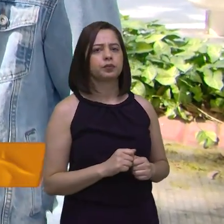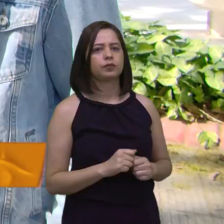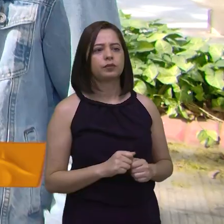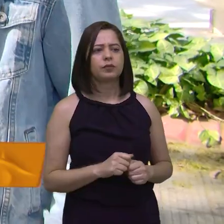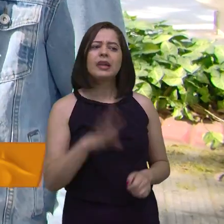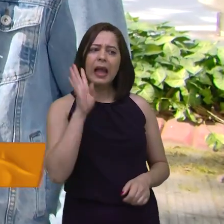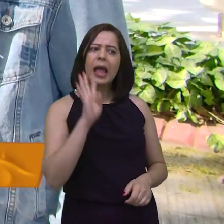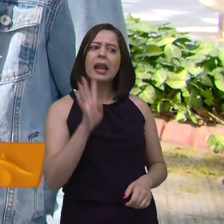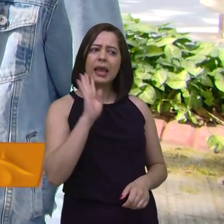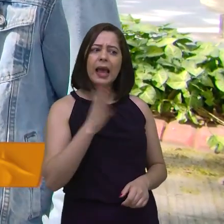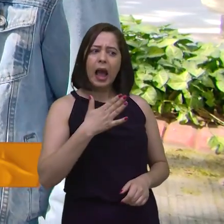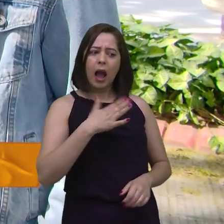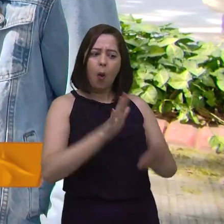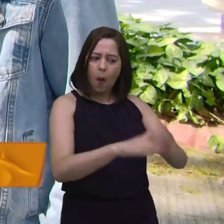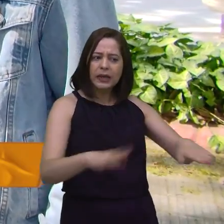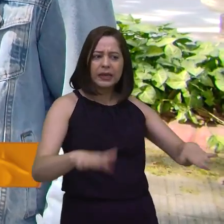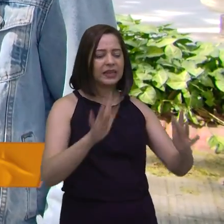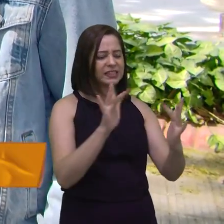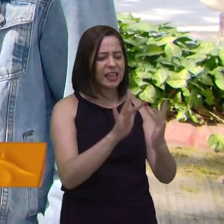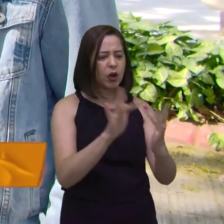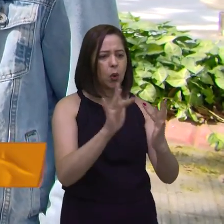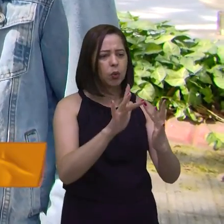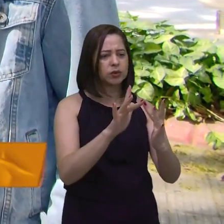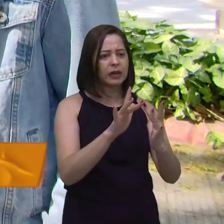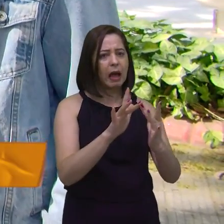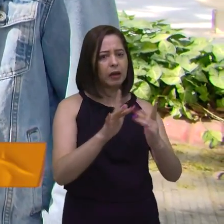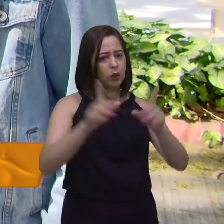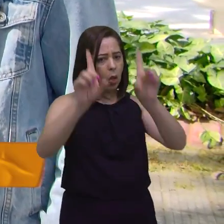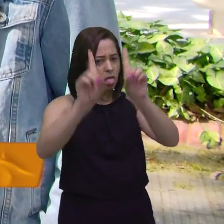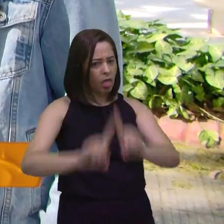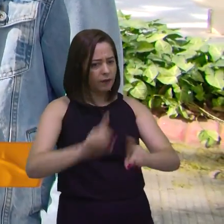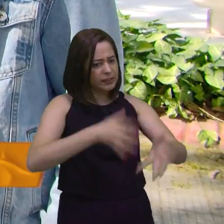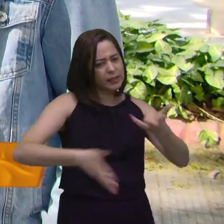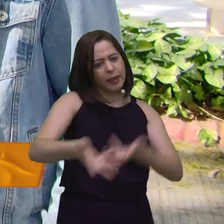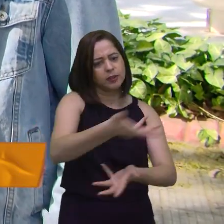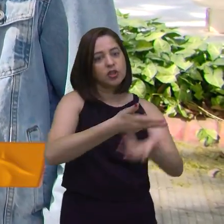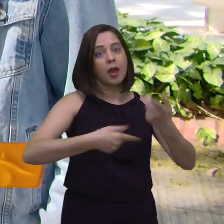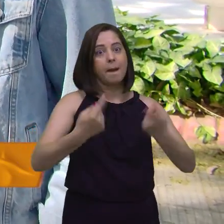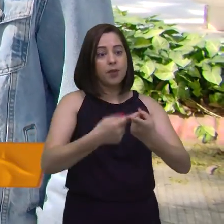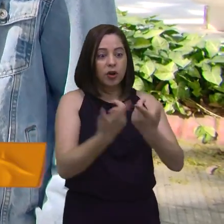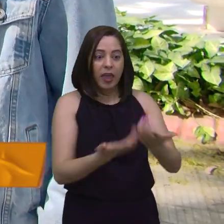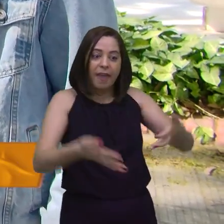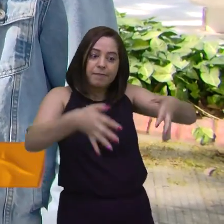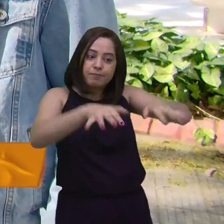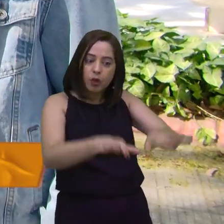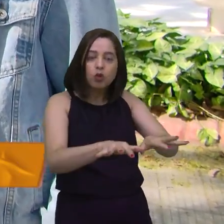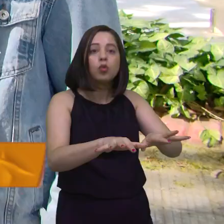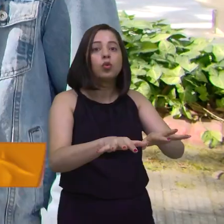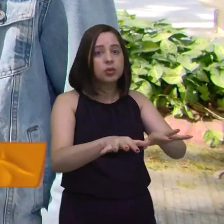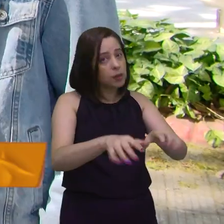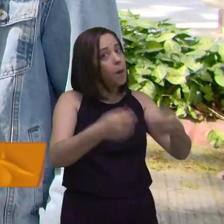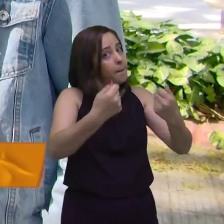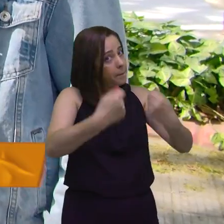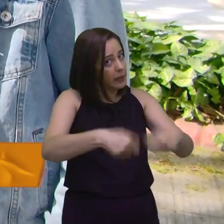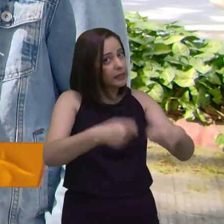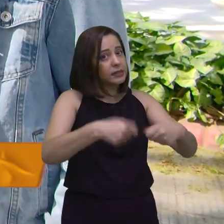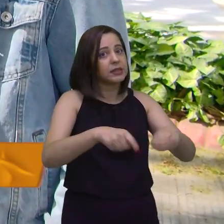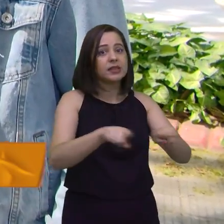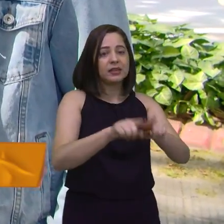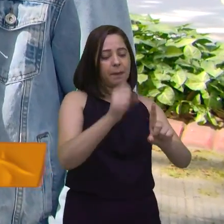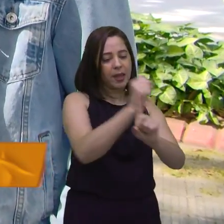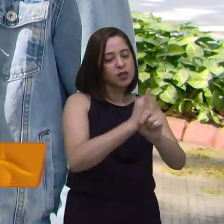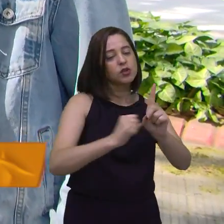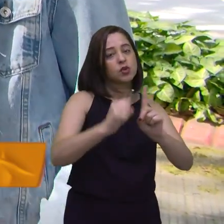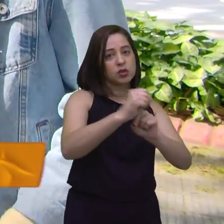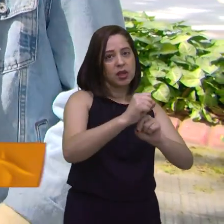bem legal, porque eles precisam ter contato e a inclusão, né? Ter contato com outras crianças e também fazer parte